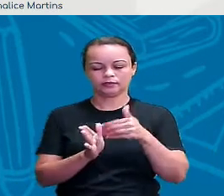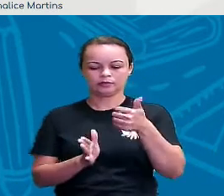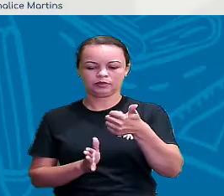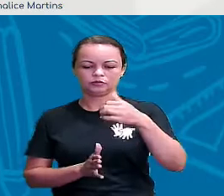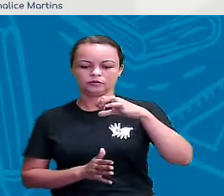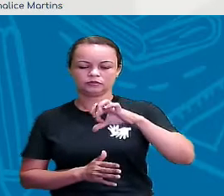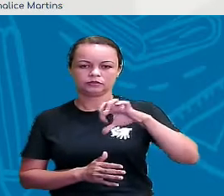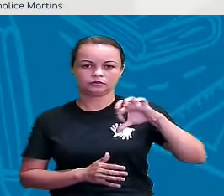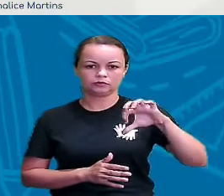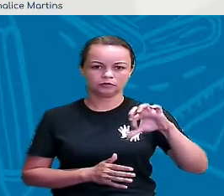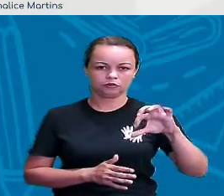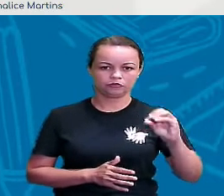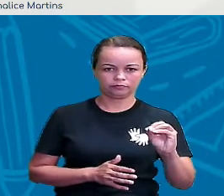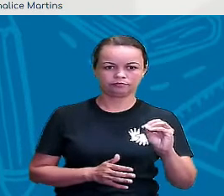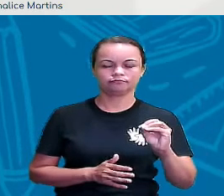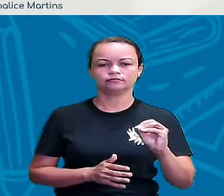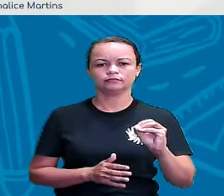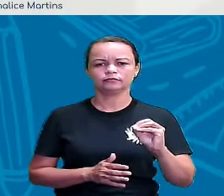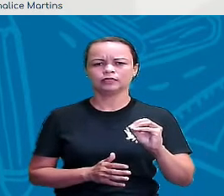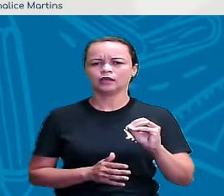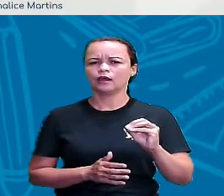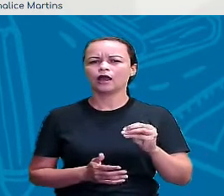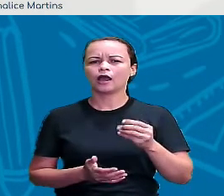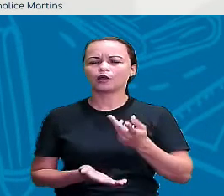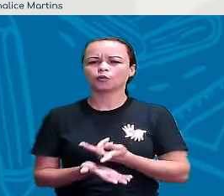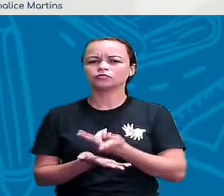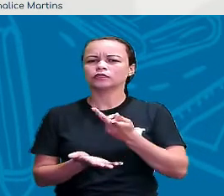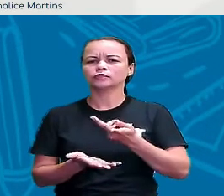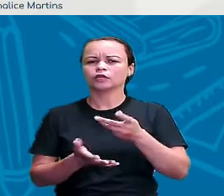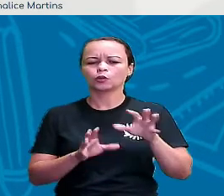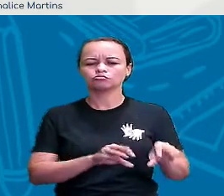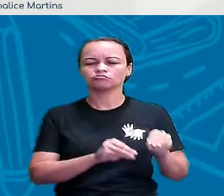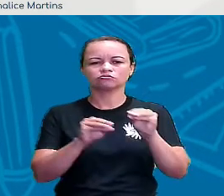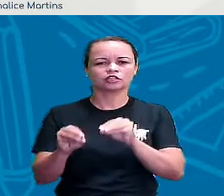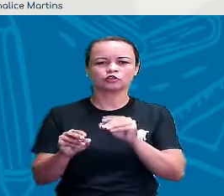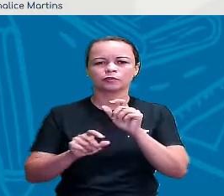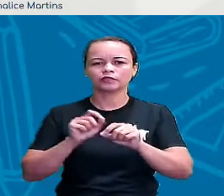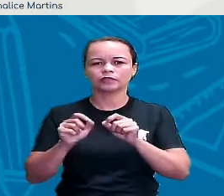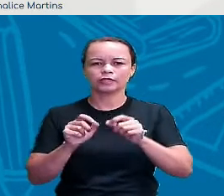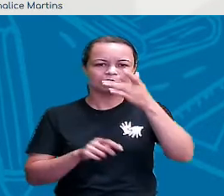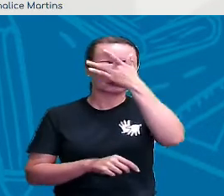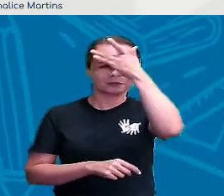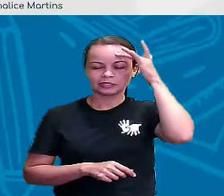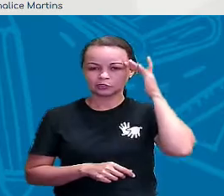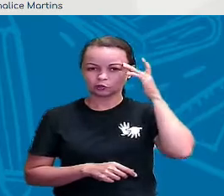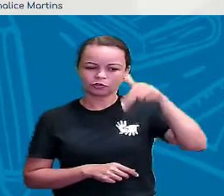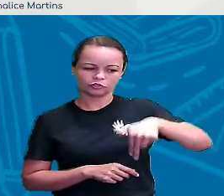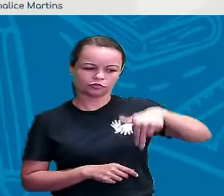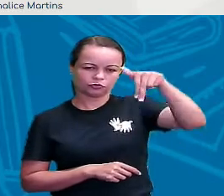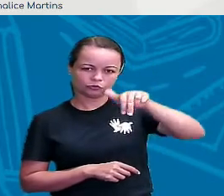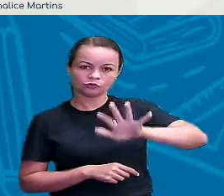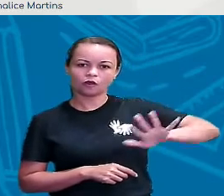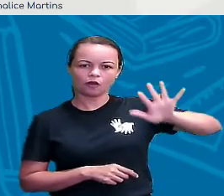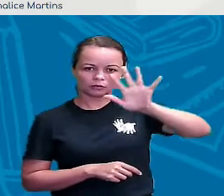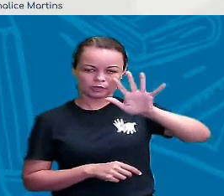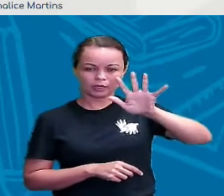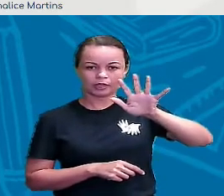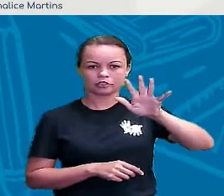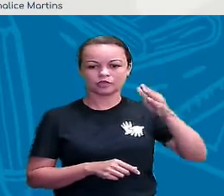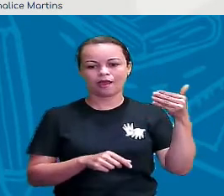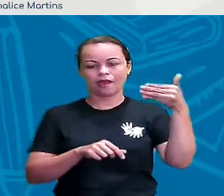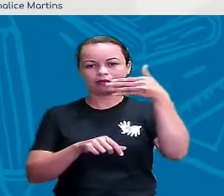1990, houve que tipo de deslocamento? O deslocamento de pessoas do Nordeste para